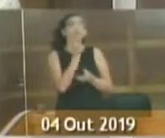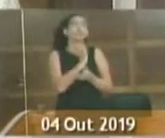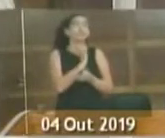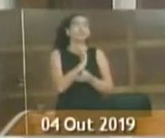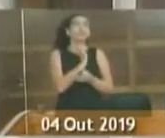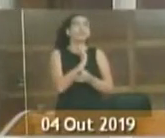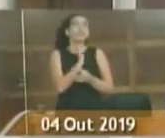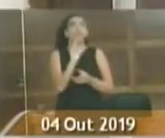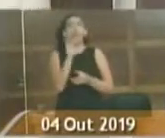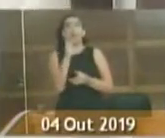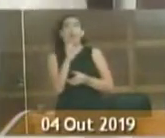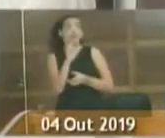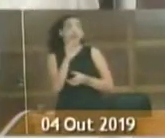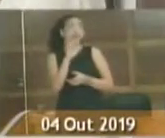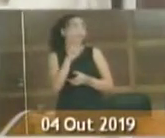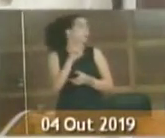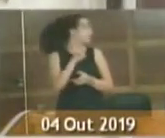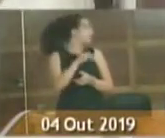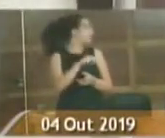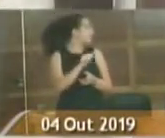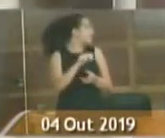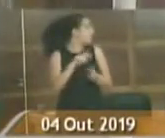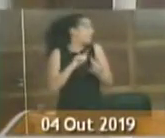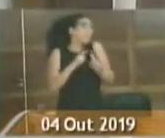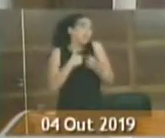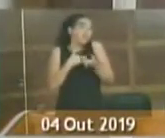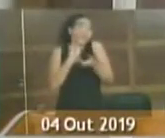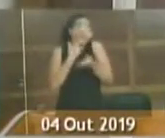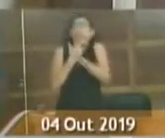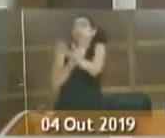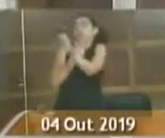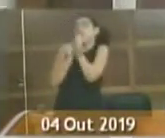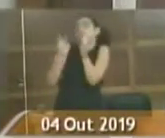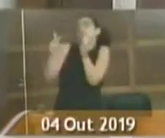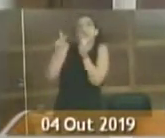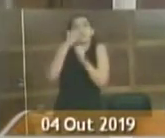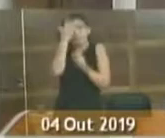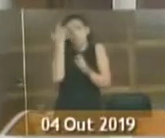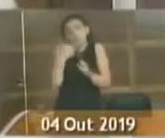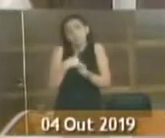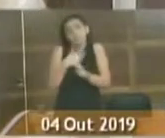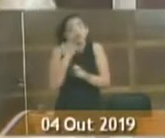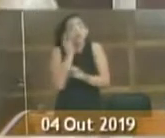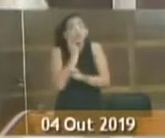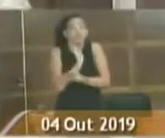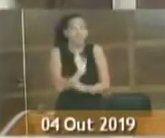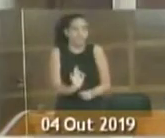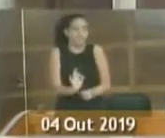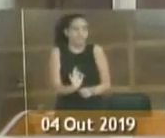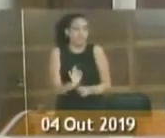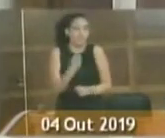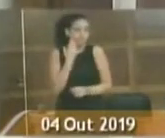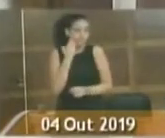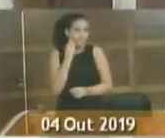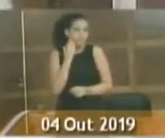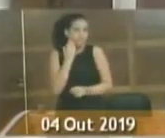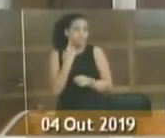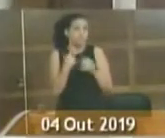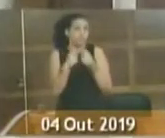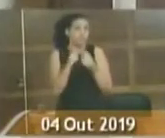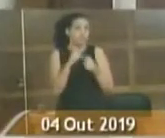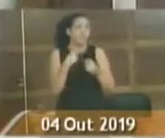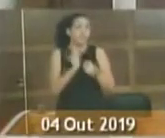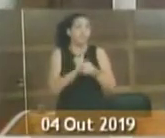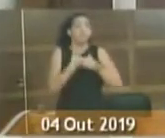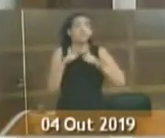hérnia de disco, não sei o quê, eu vou fazer assim, ó, chama fulano. Chama o veterinário, entendeu? É porque a gente lida